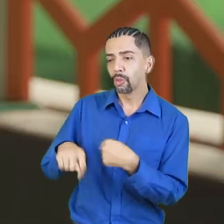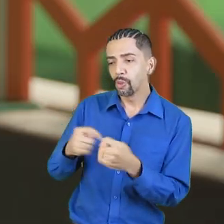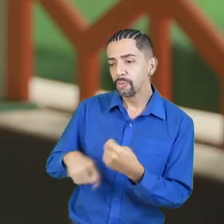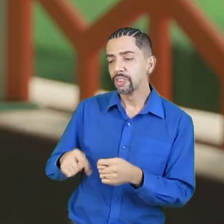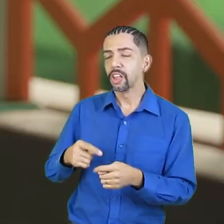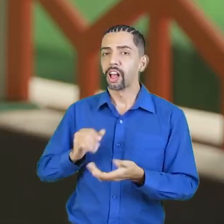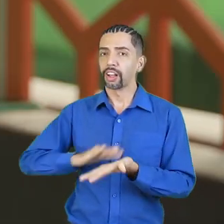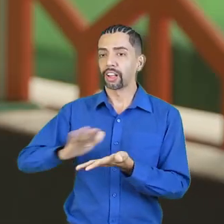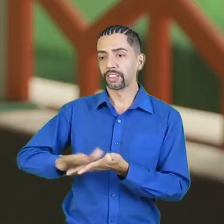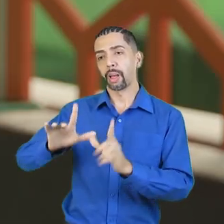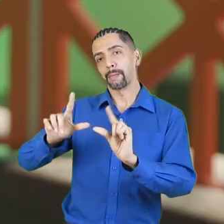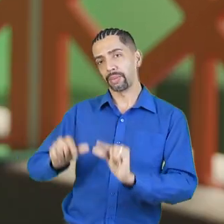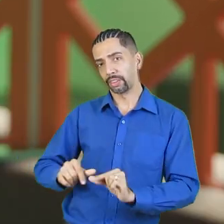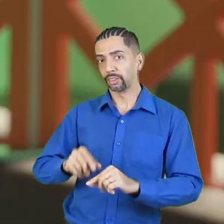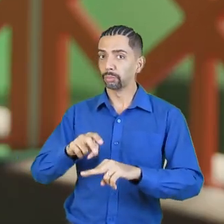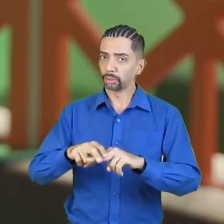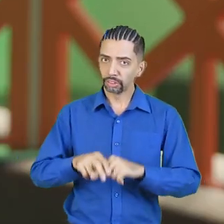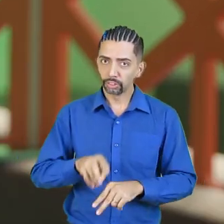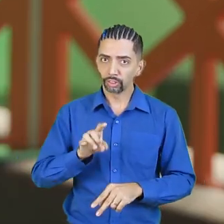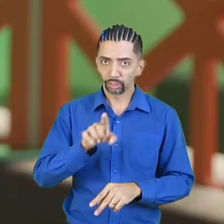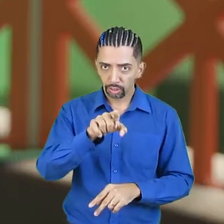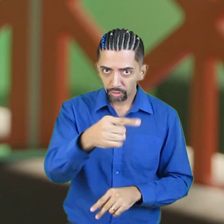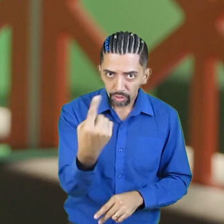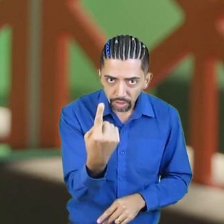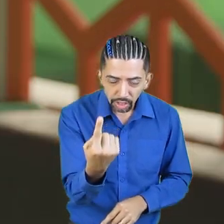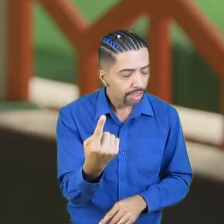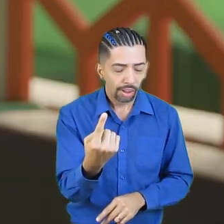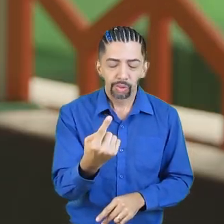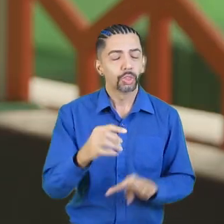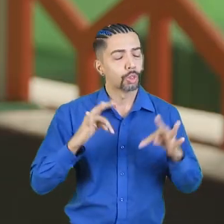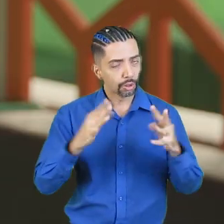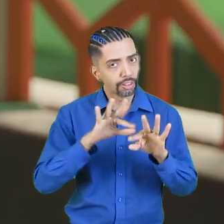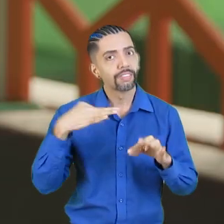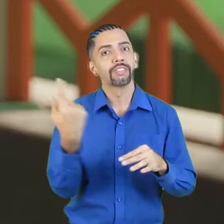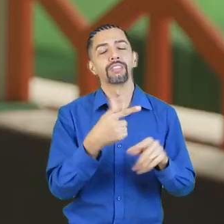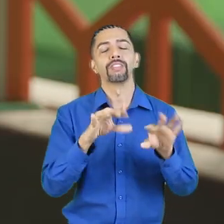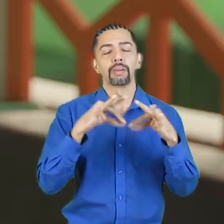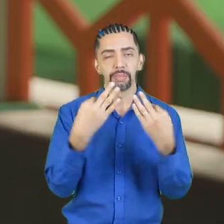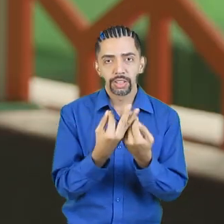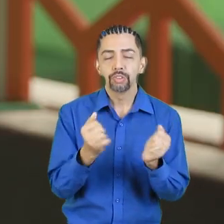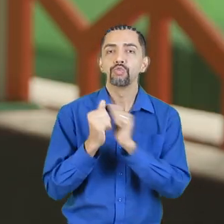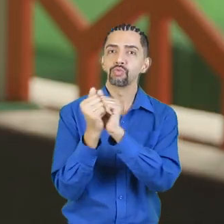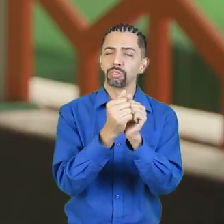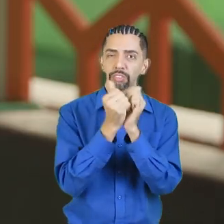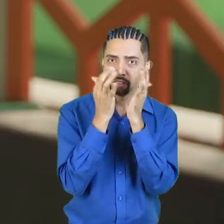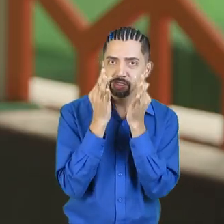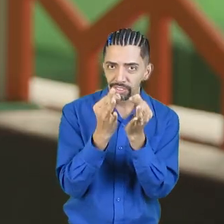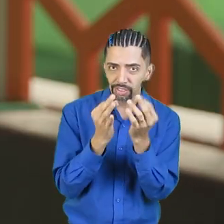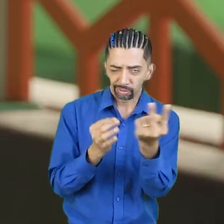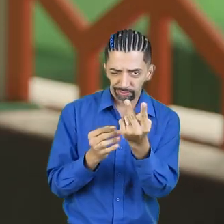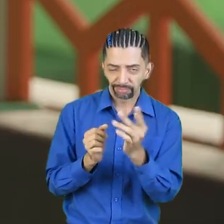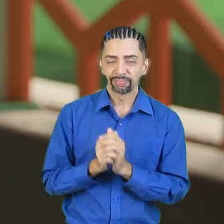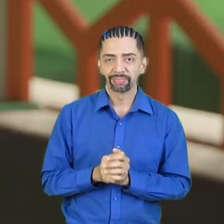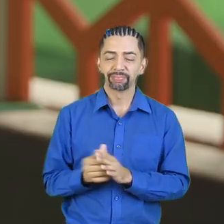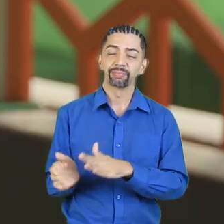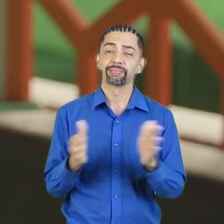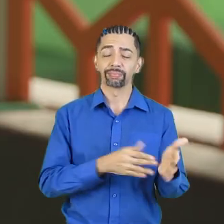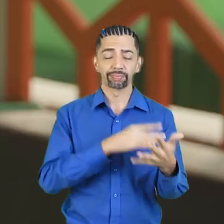fazer sozinho. A família inteira, casal, fique muito atento a isso. A oitava orientação, estamos falando de